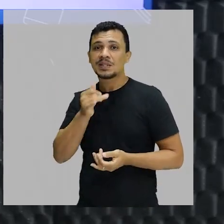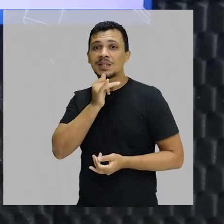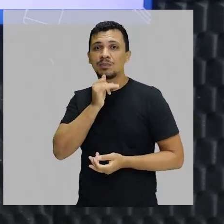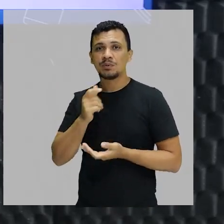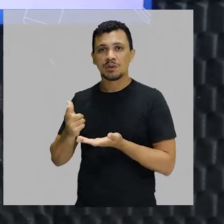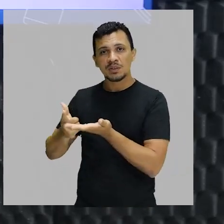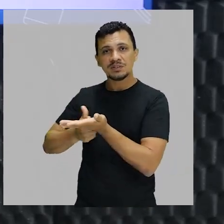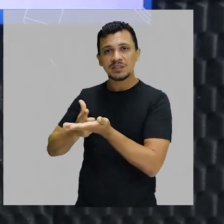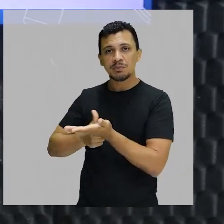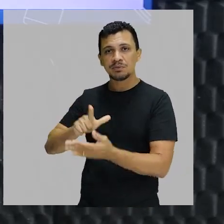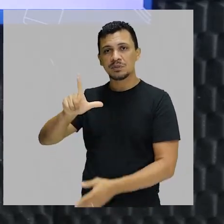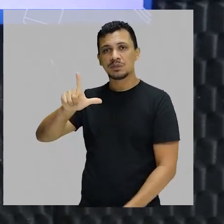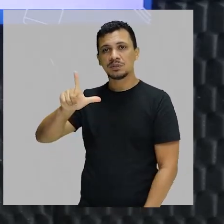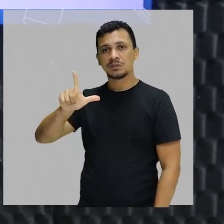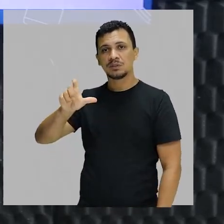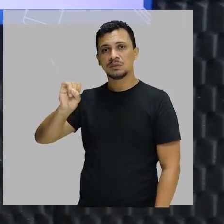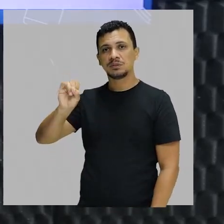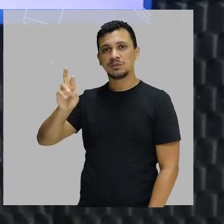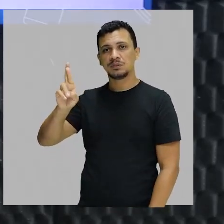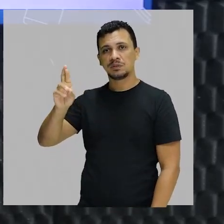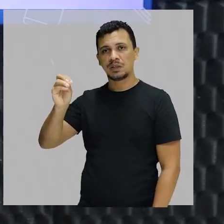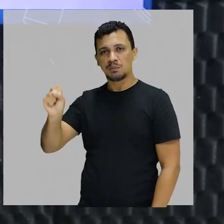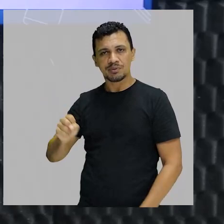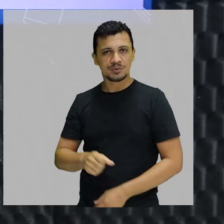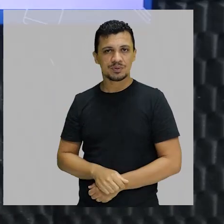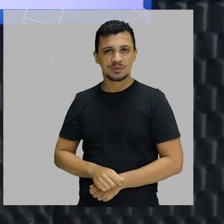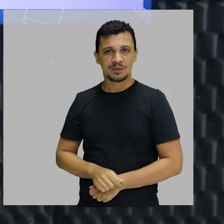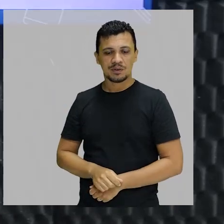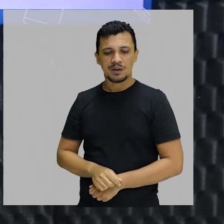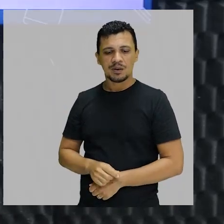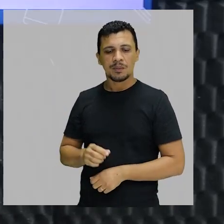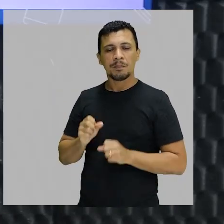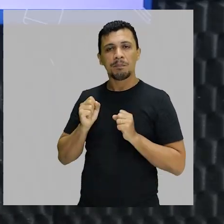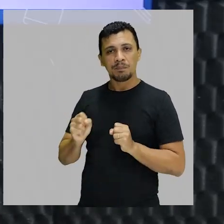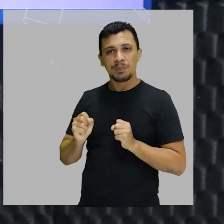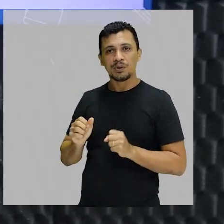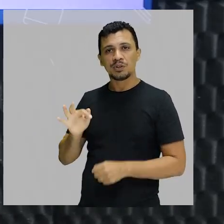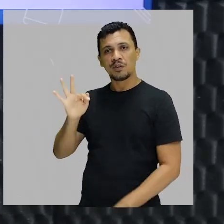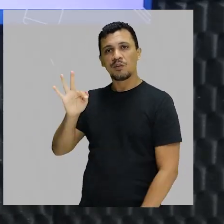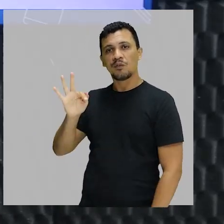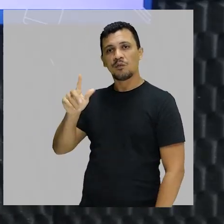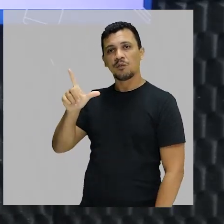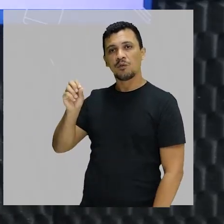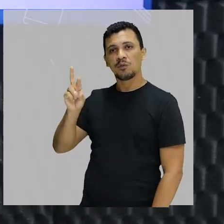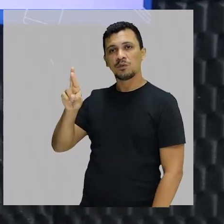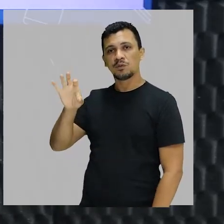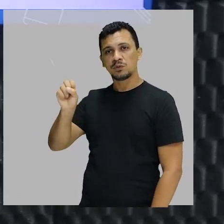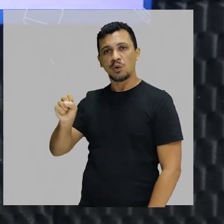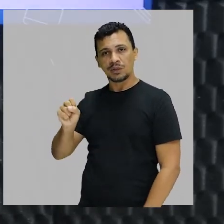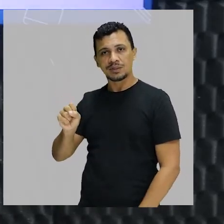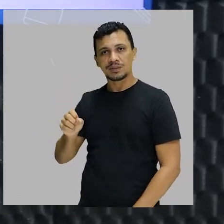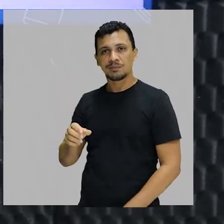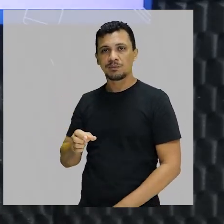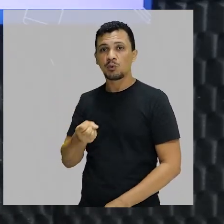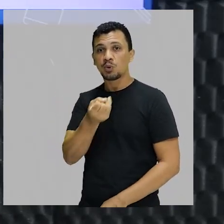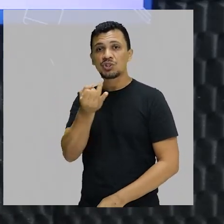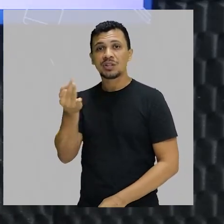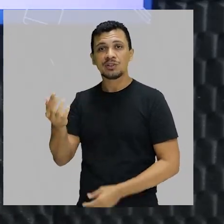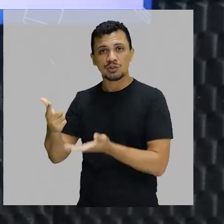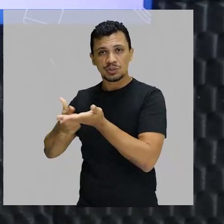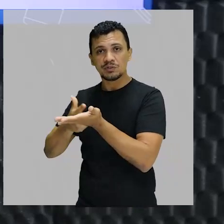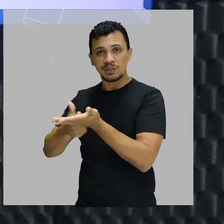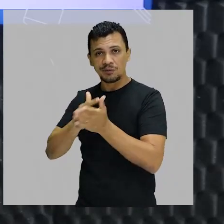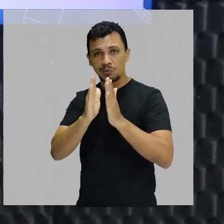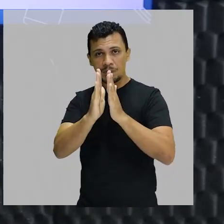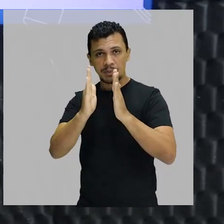libros, las flores. Eu posso contabilizar a quantidade de livros que tem na biblioteca da minha escola,